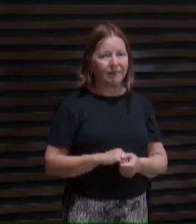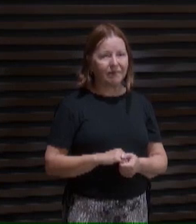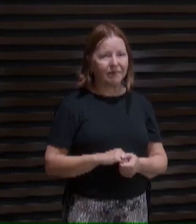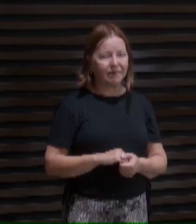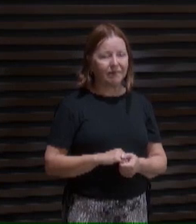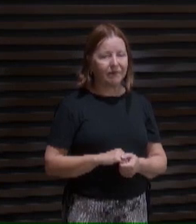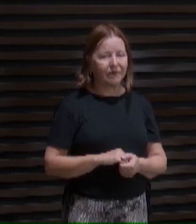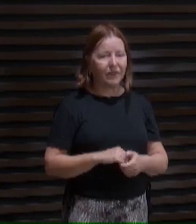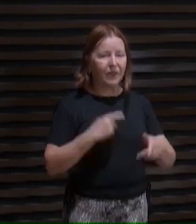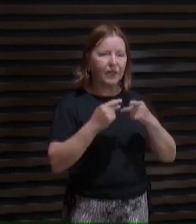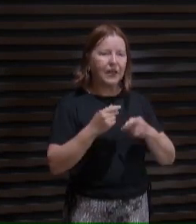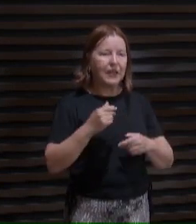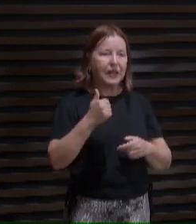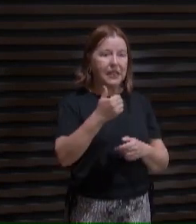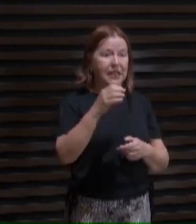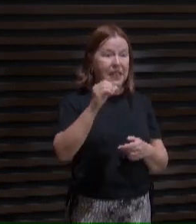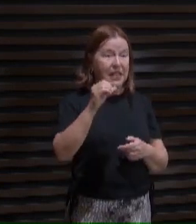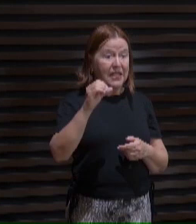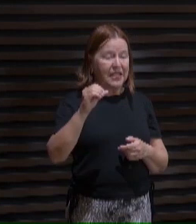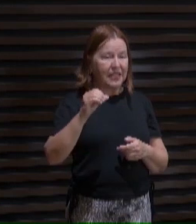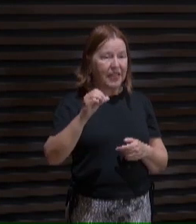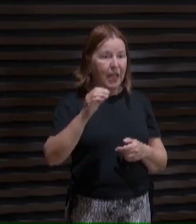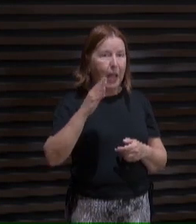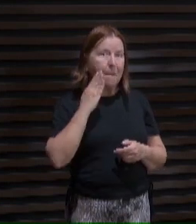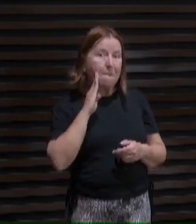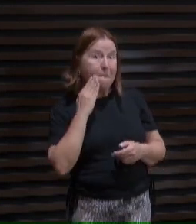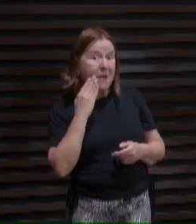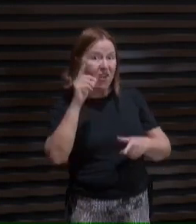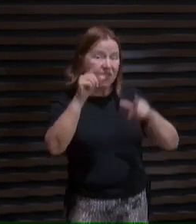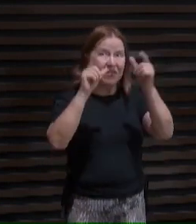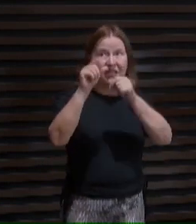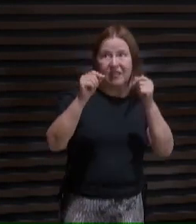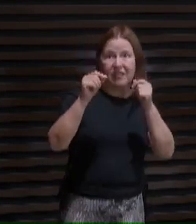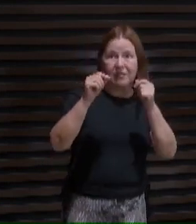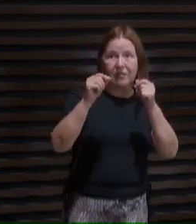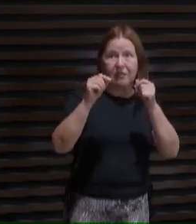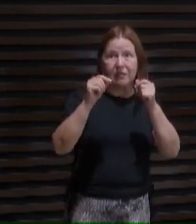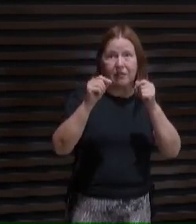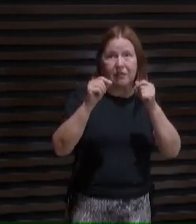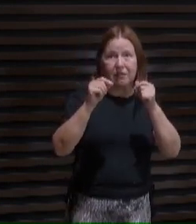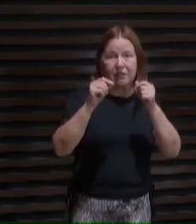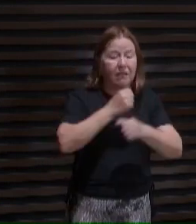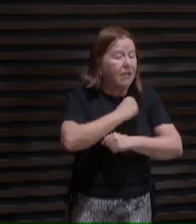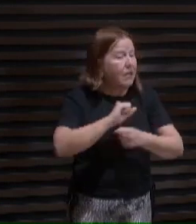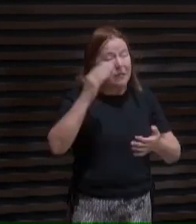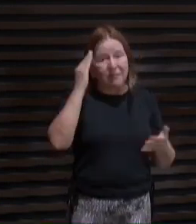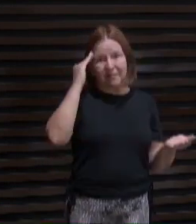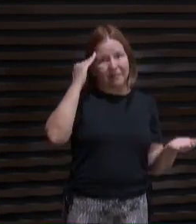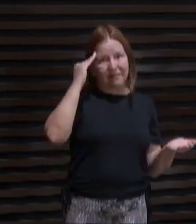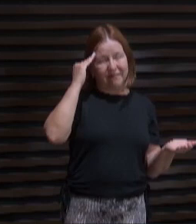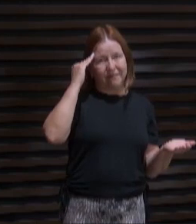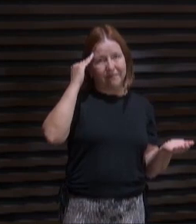Ele disse 100 bilhões de estrelas, que eu não sei entender.